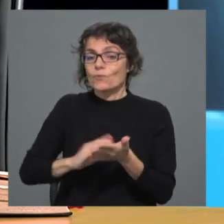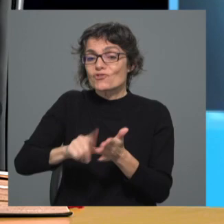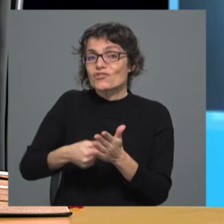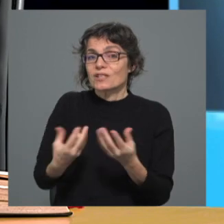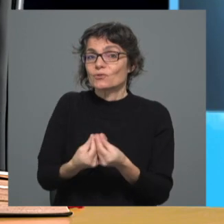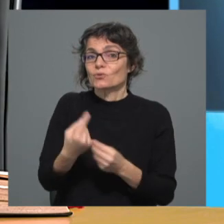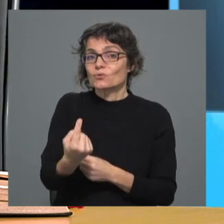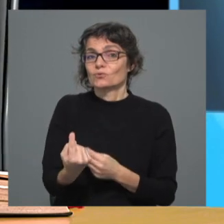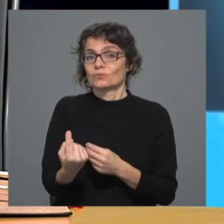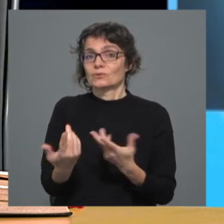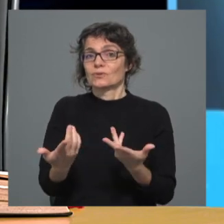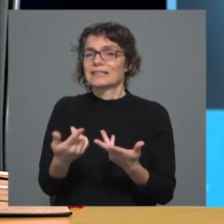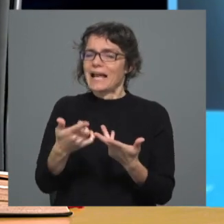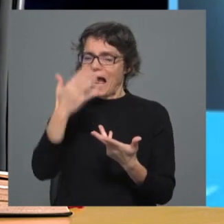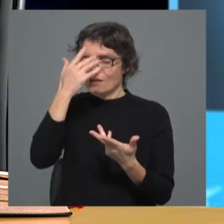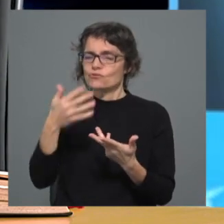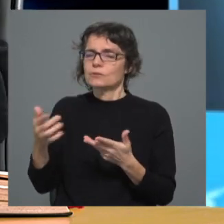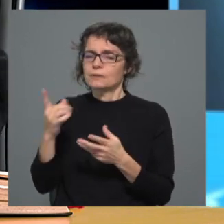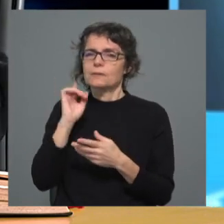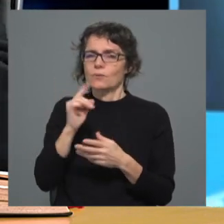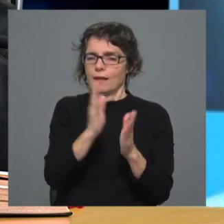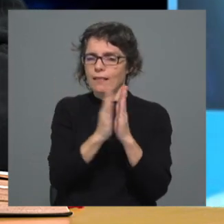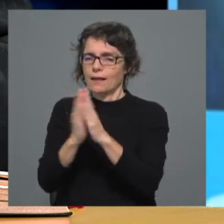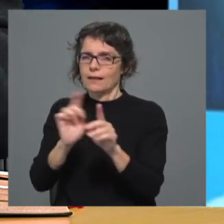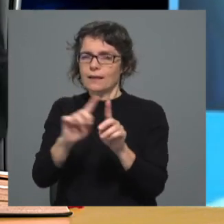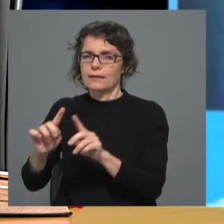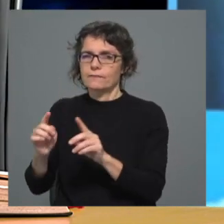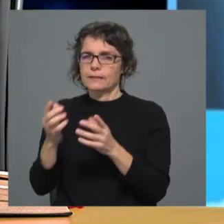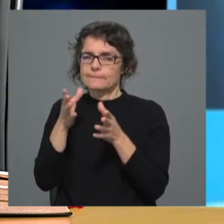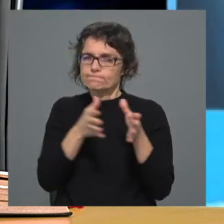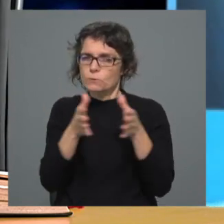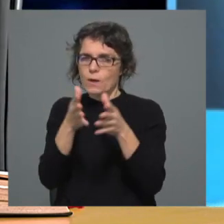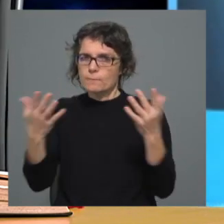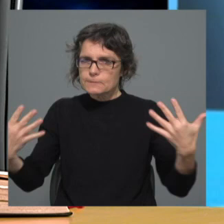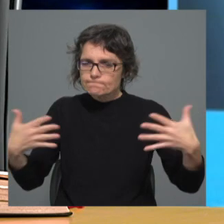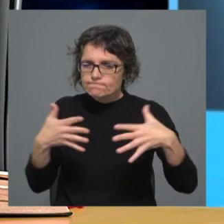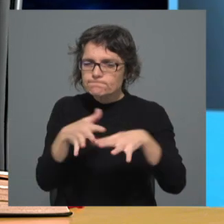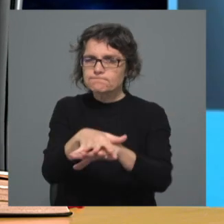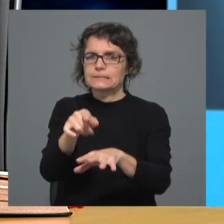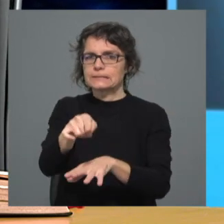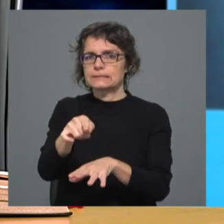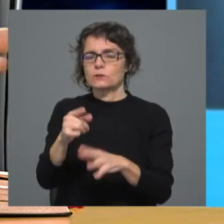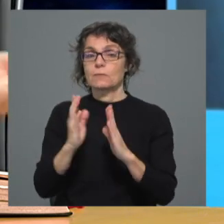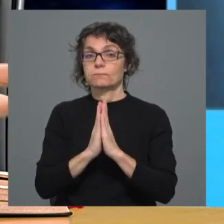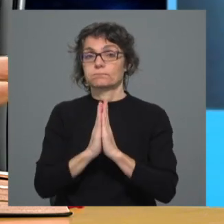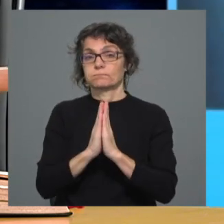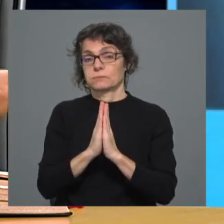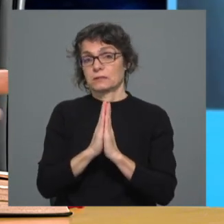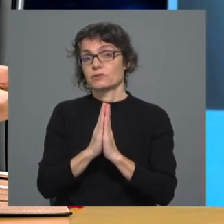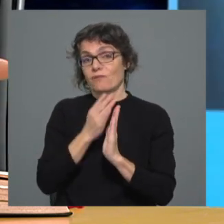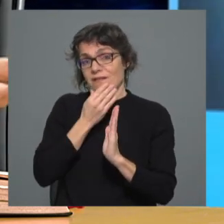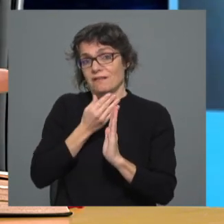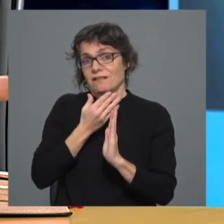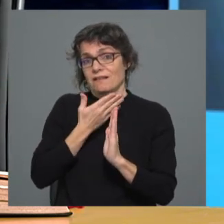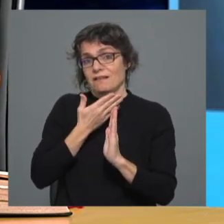de fazer um bocadinho de caminhada, até inclusivamente a nossa própria experiência de